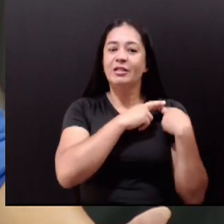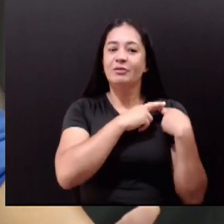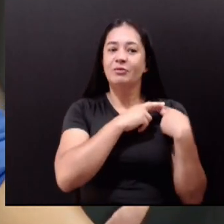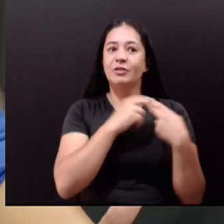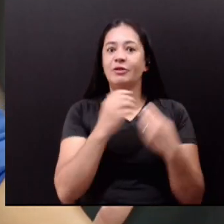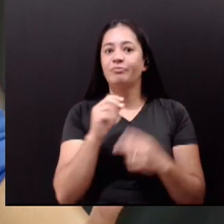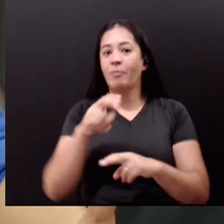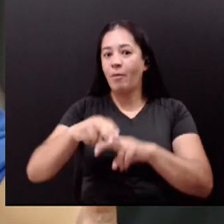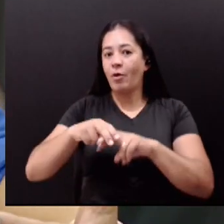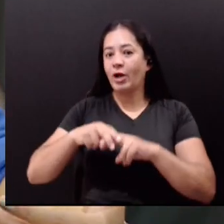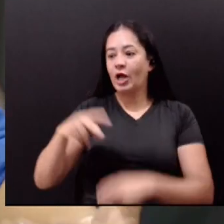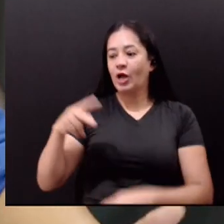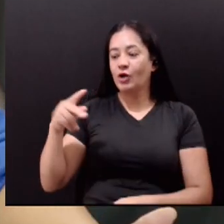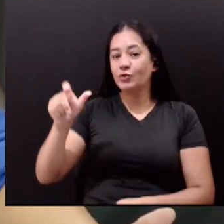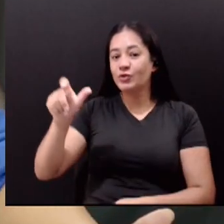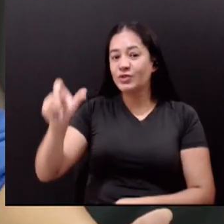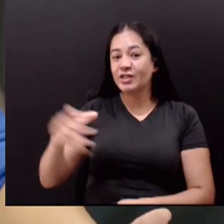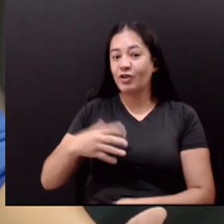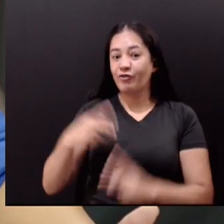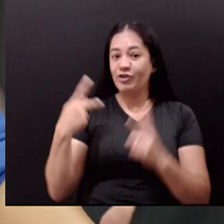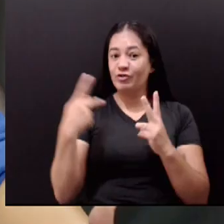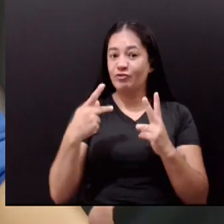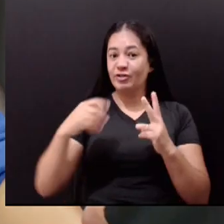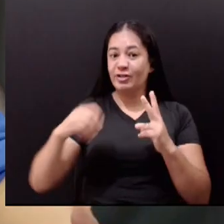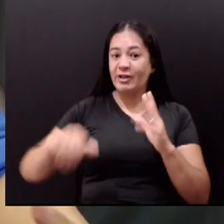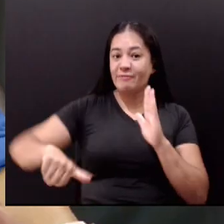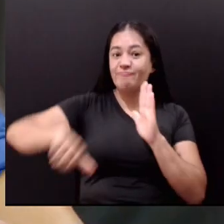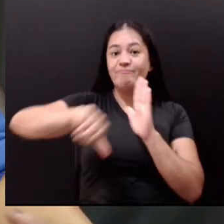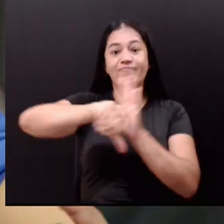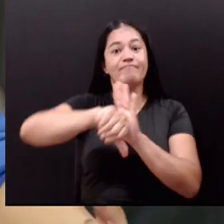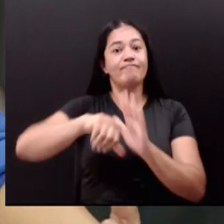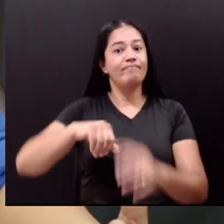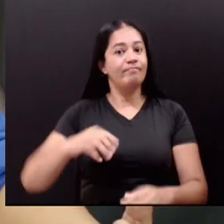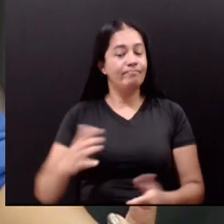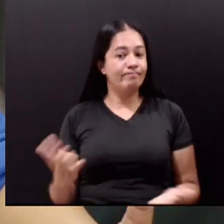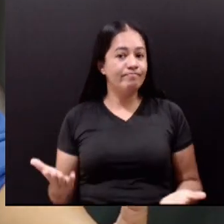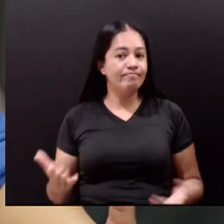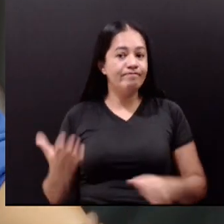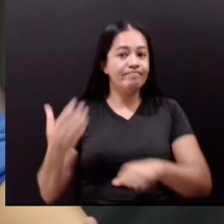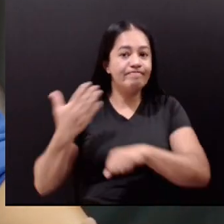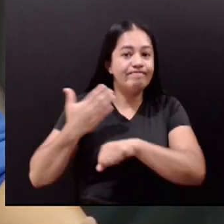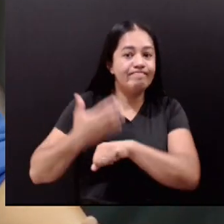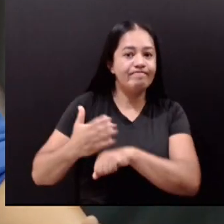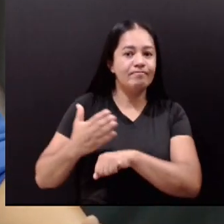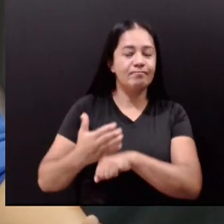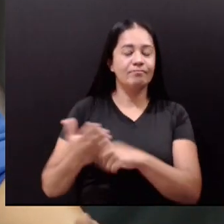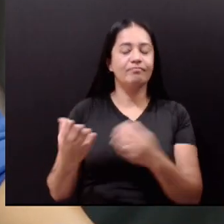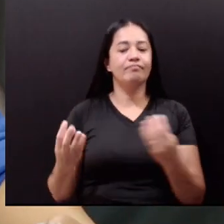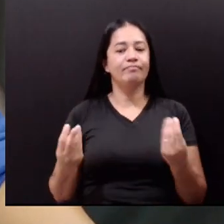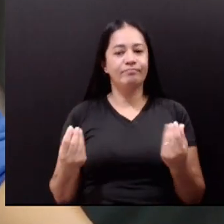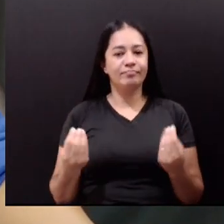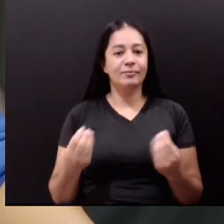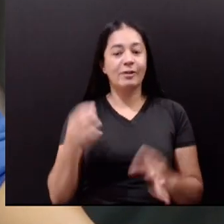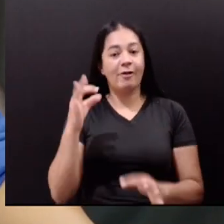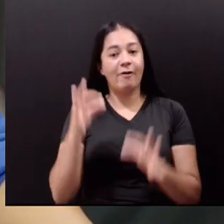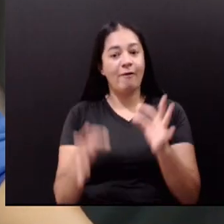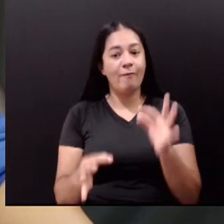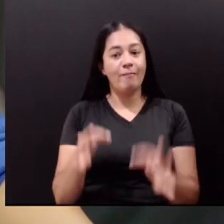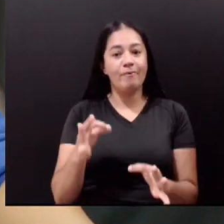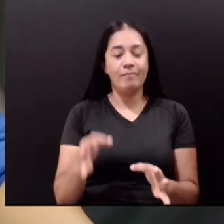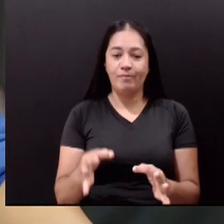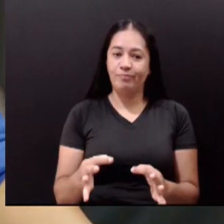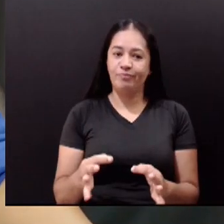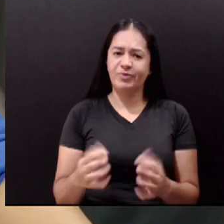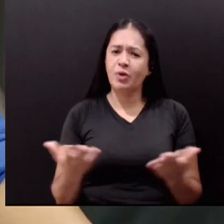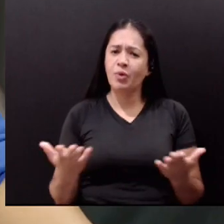algum crime, alguma situação que, leve para a justiça, qual que é a